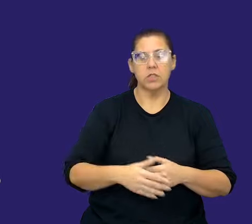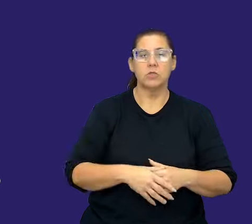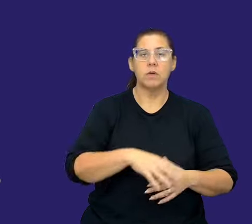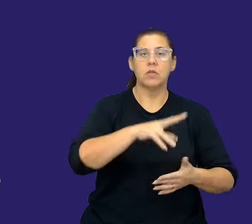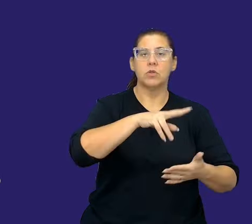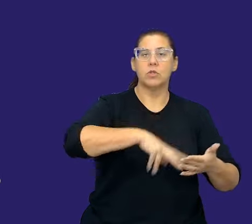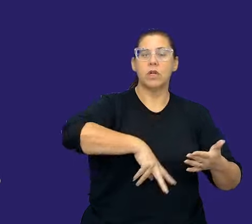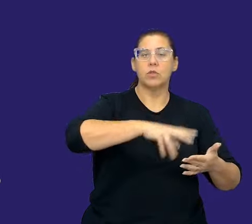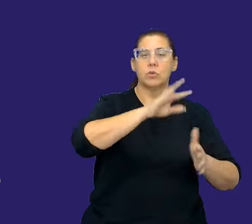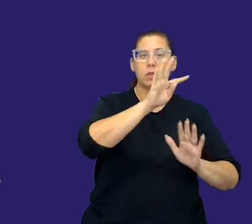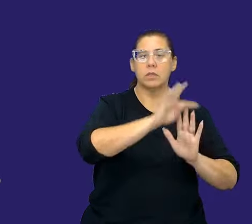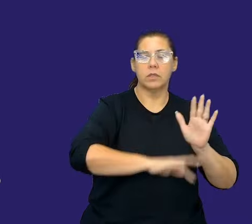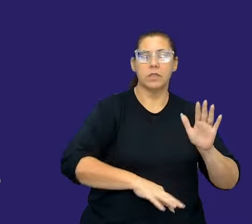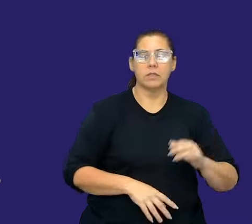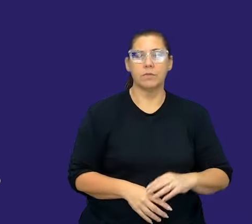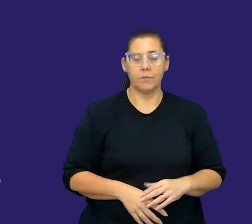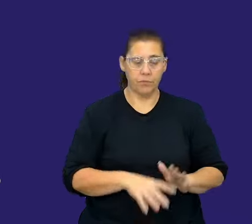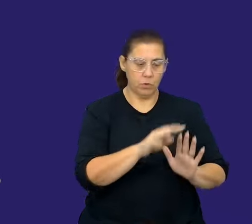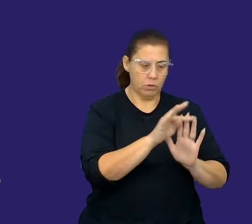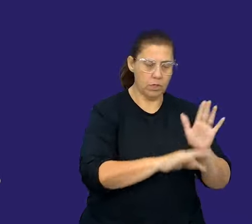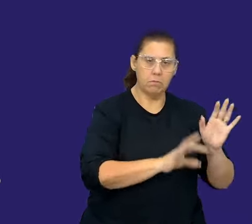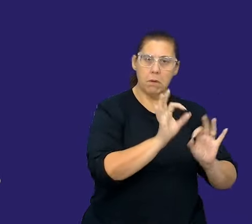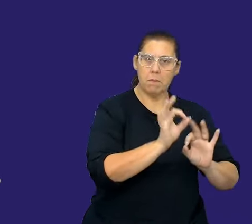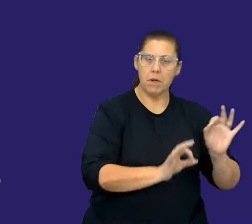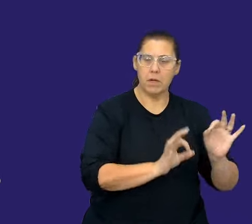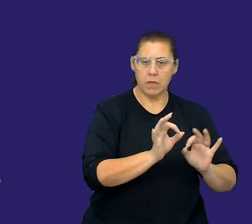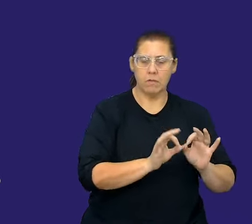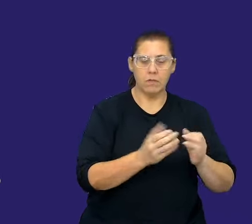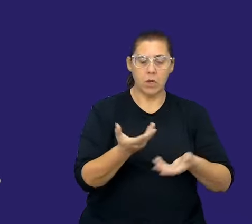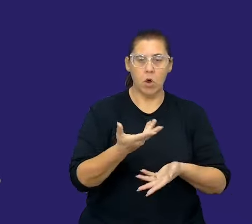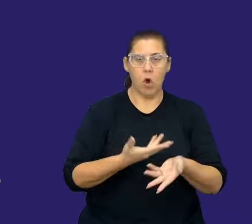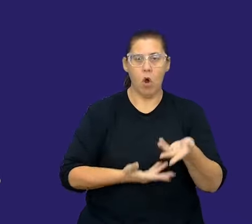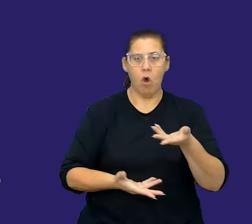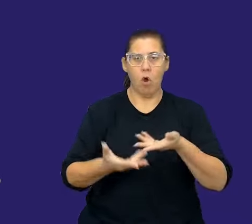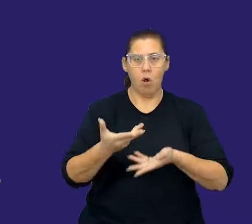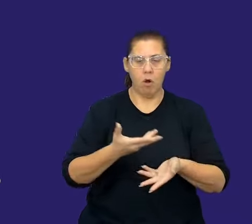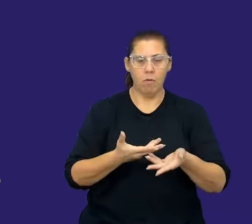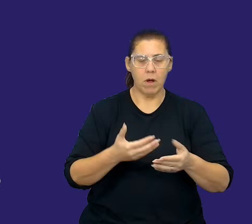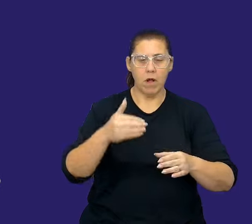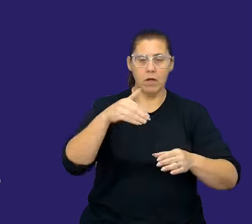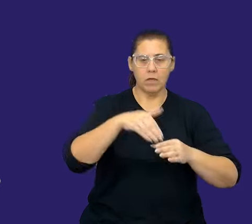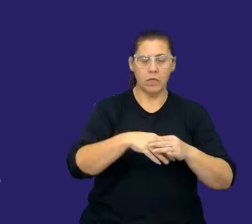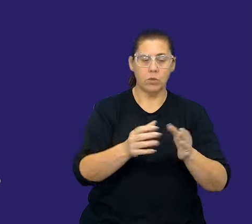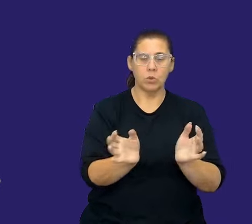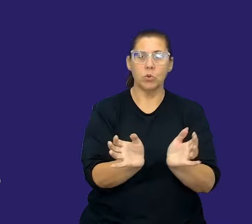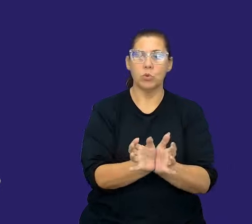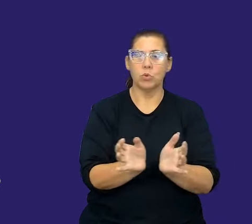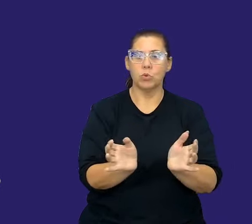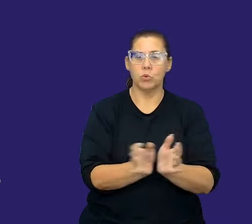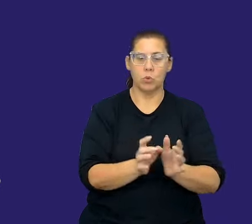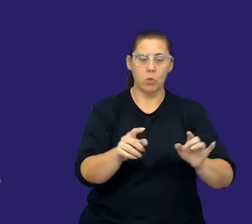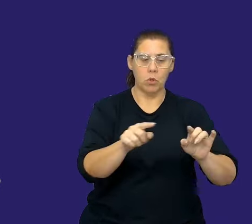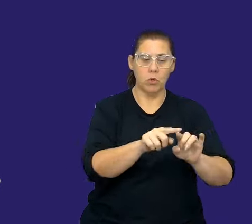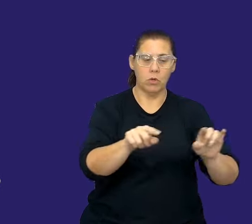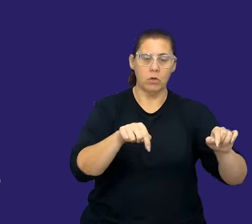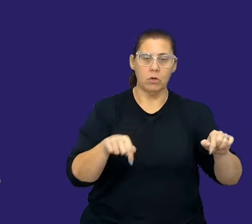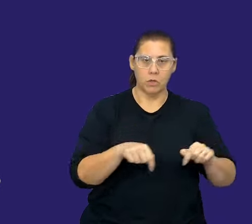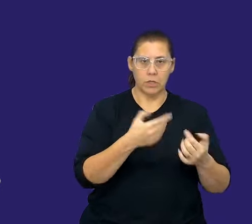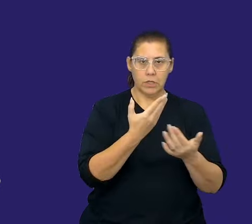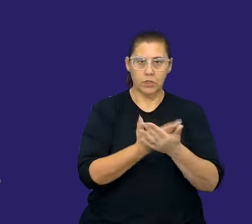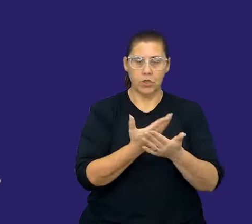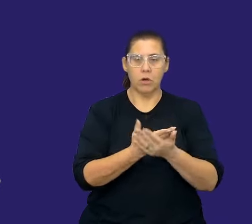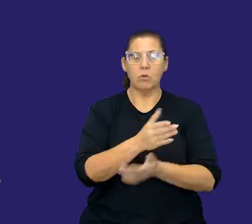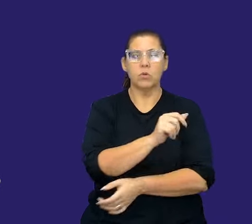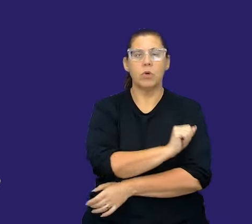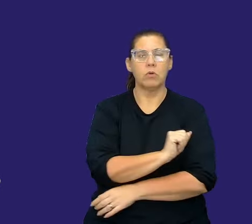textual. Os textos produzidos serão compartilhados dentro do grupo classe, para que os